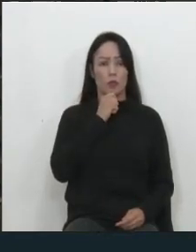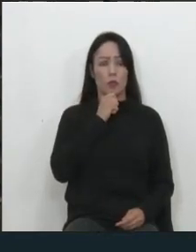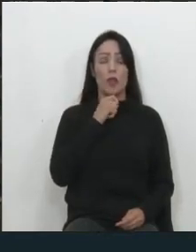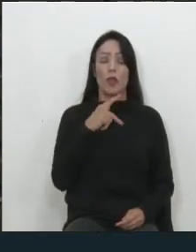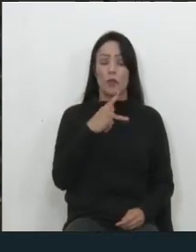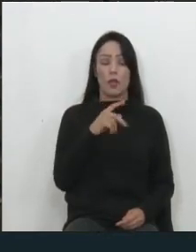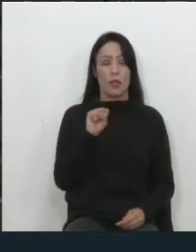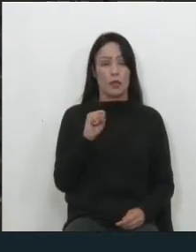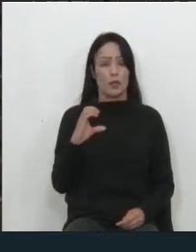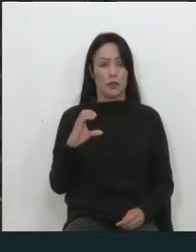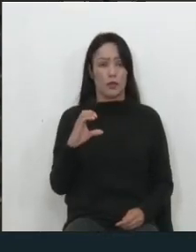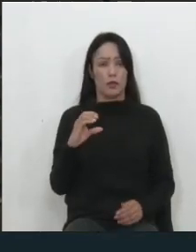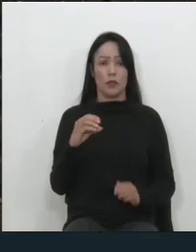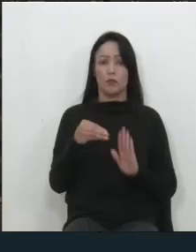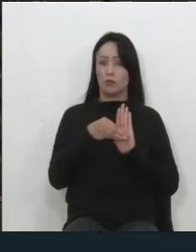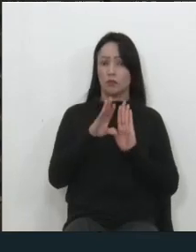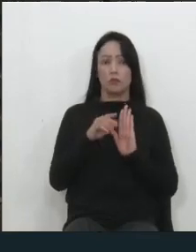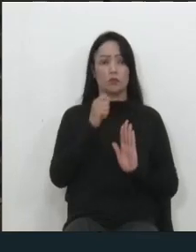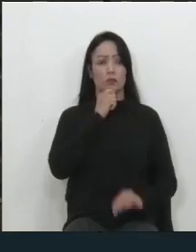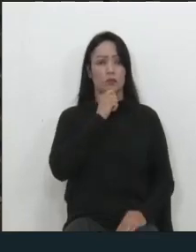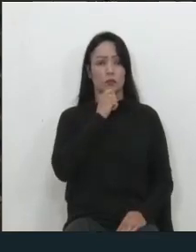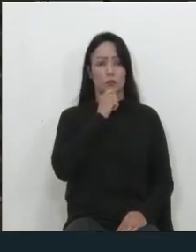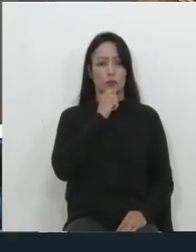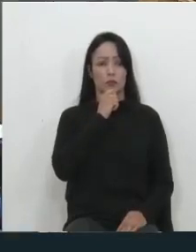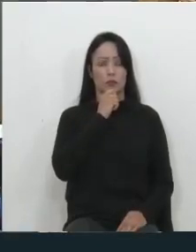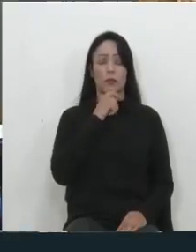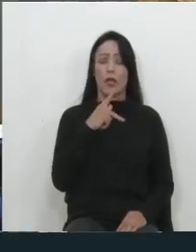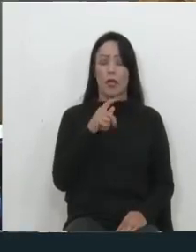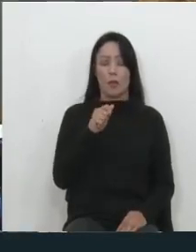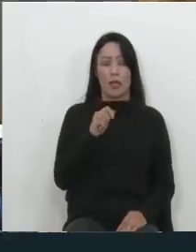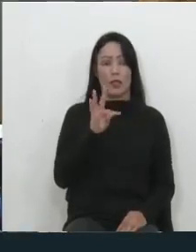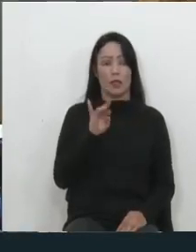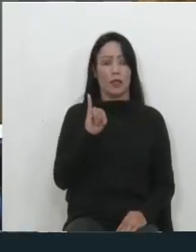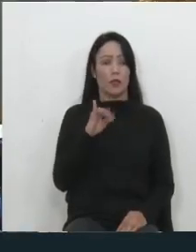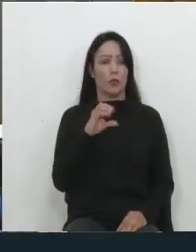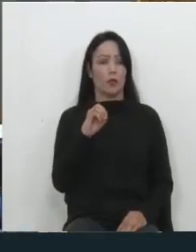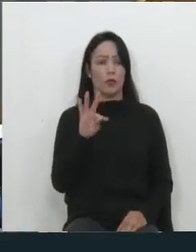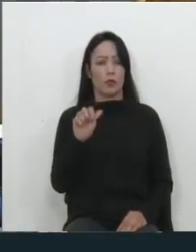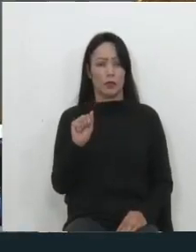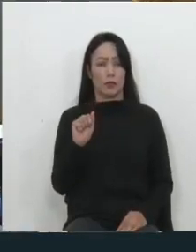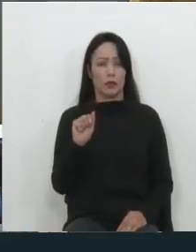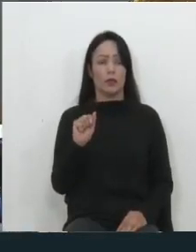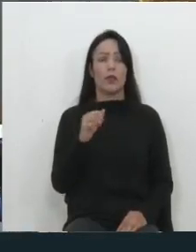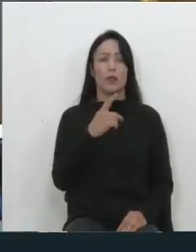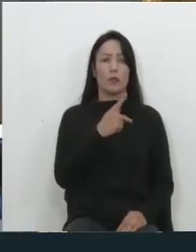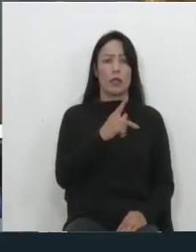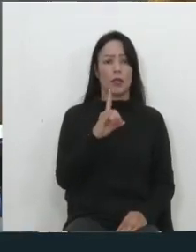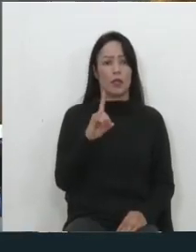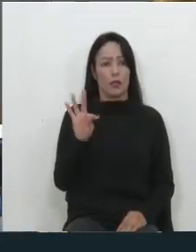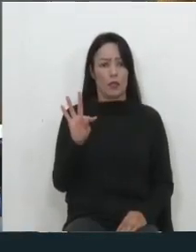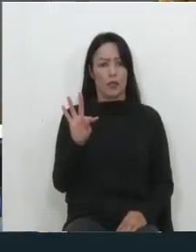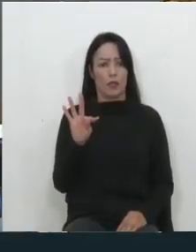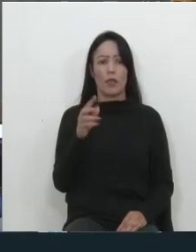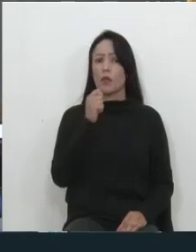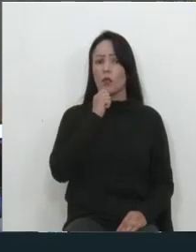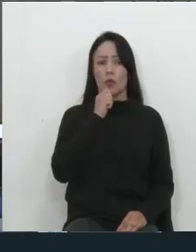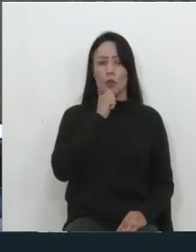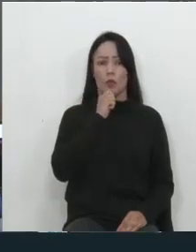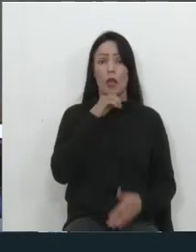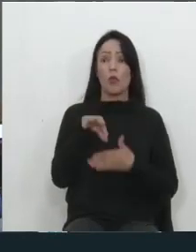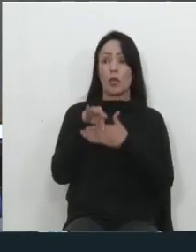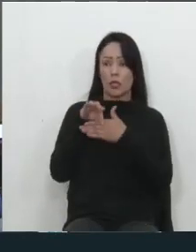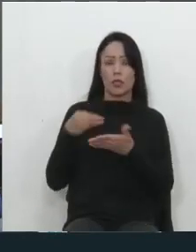PSC não fez indicação. Patriota não fez indicação. PDT não fez indicação. Aproveitando que o líder do PT